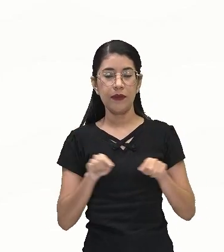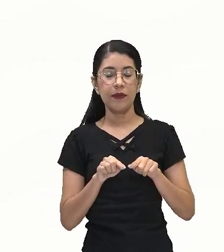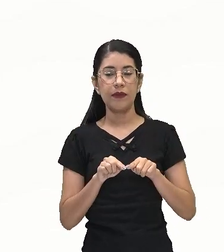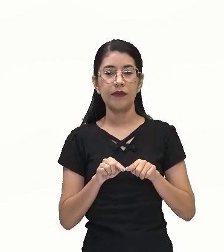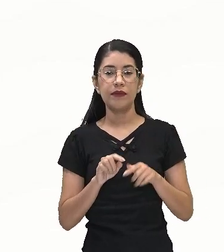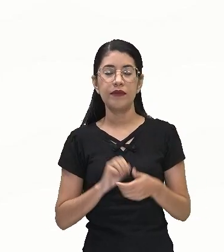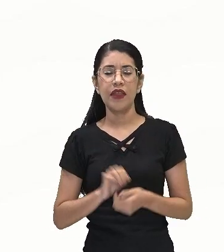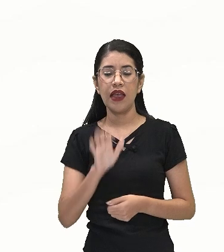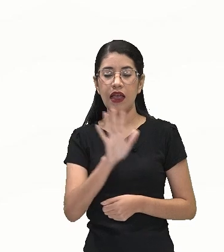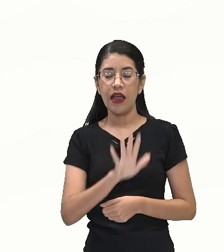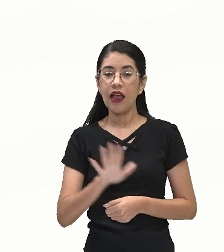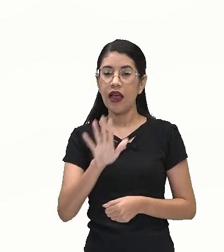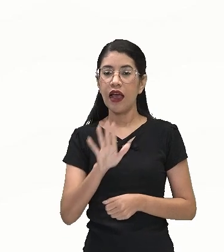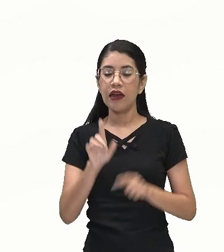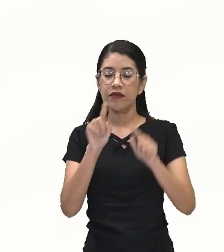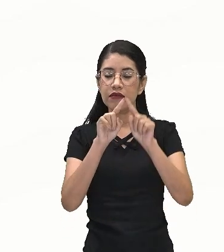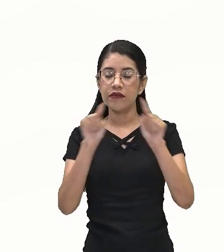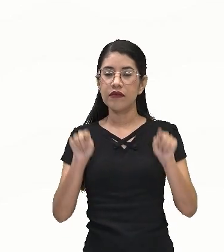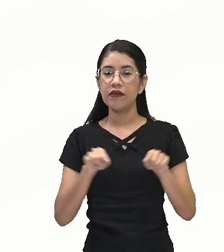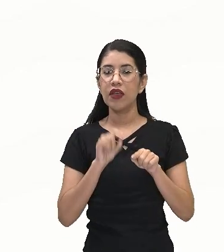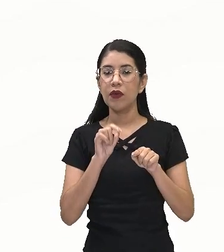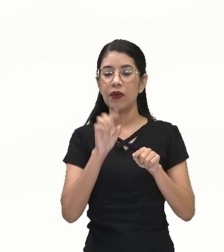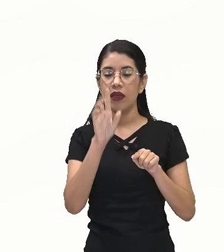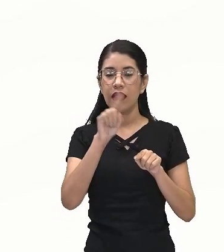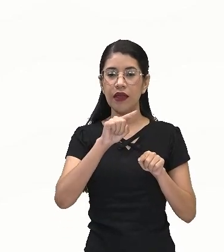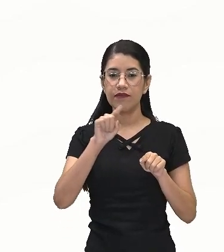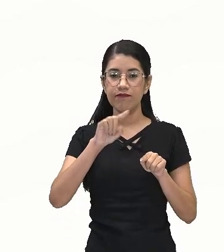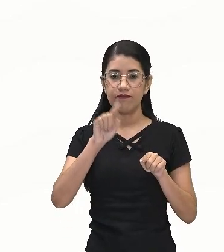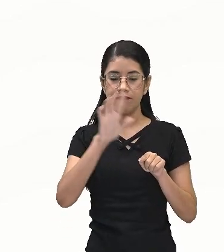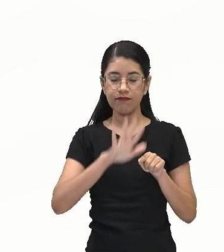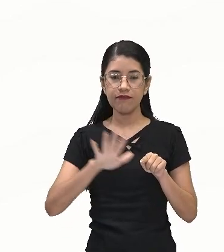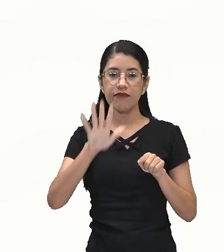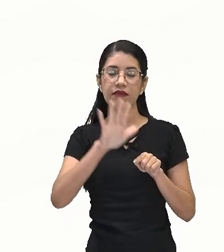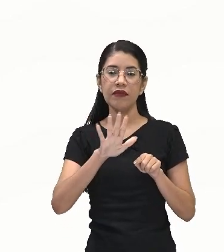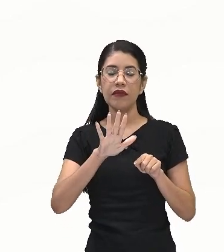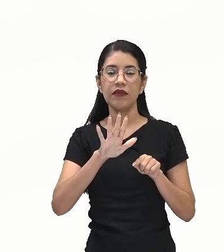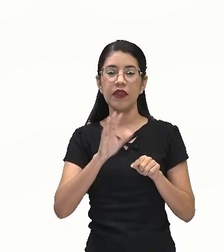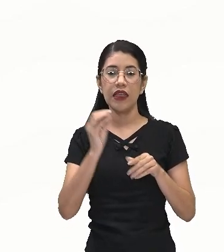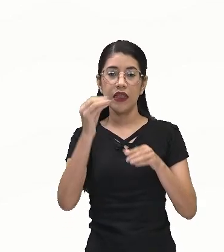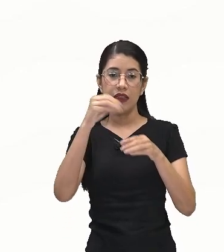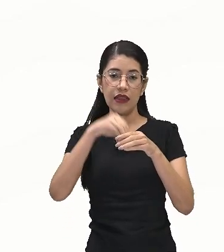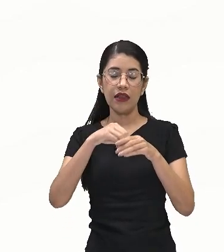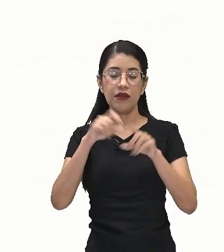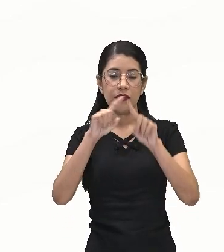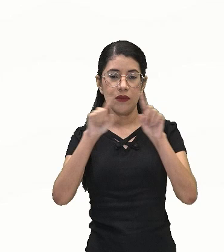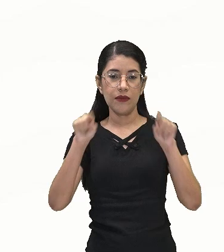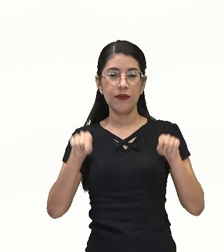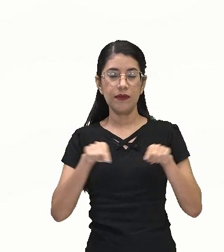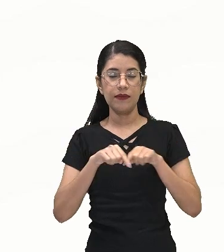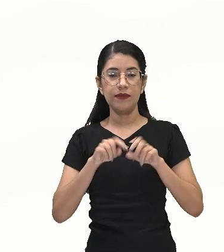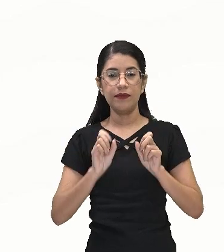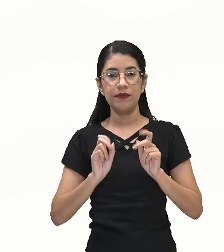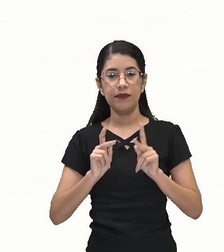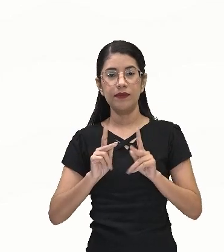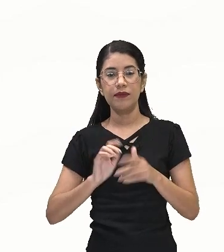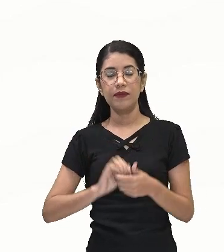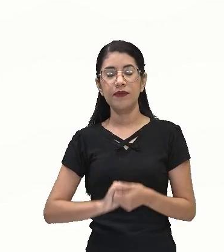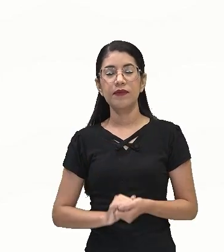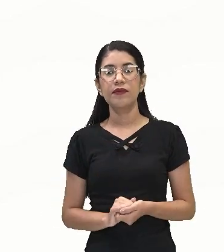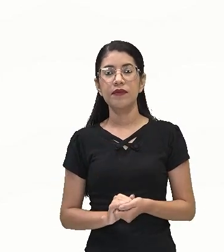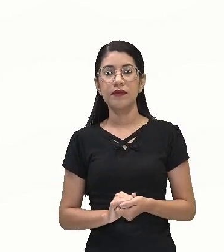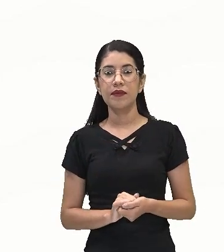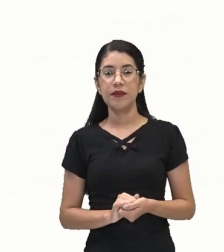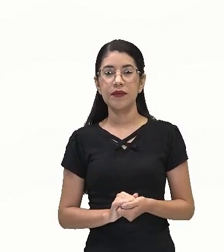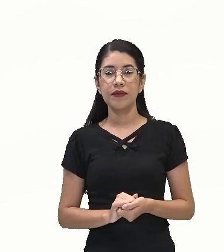qual é a área do quadrado? Exatamente aqui, ó, sua área interna. Tudo bem?